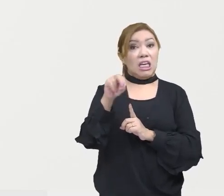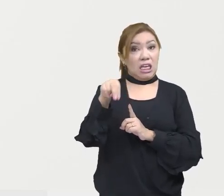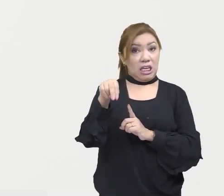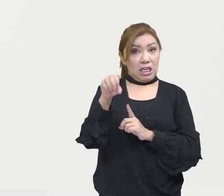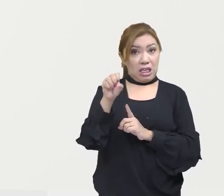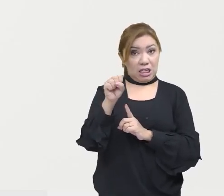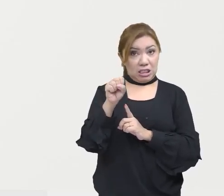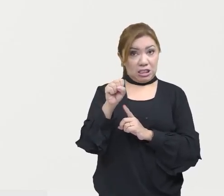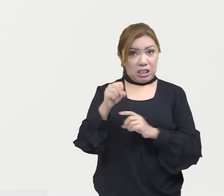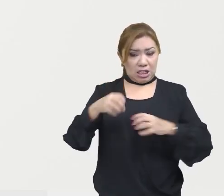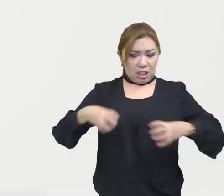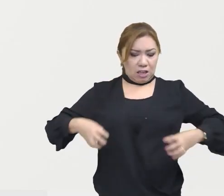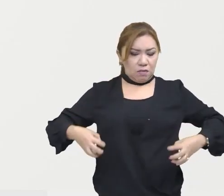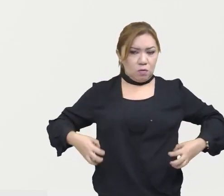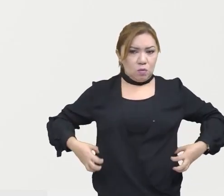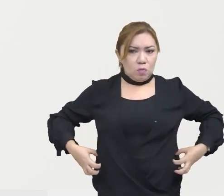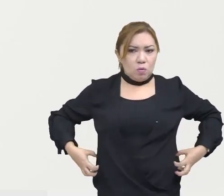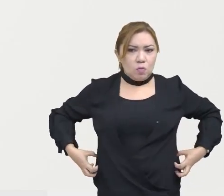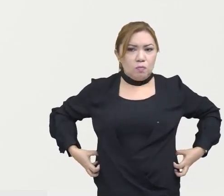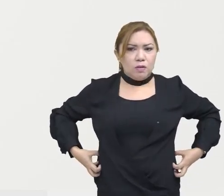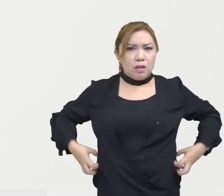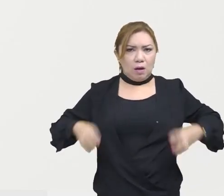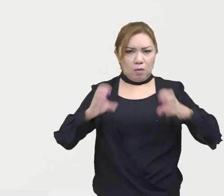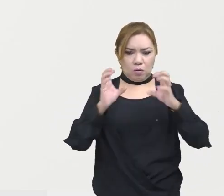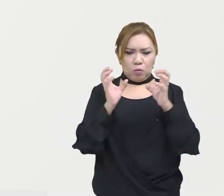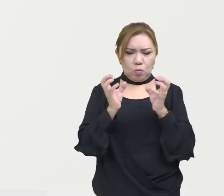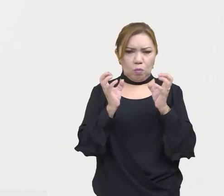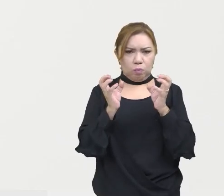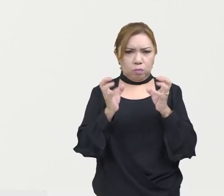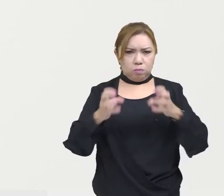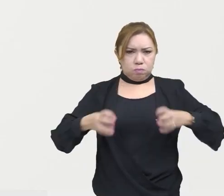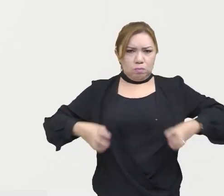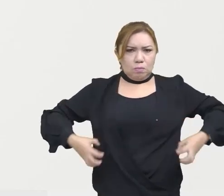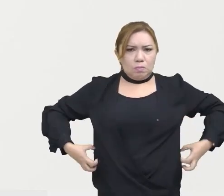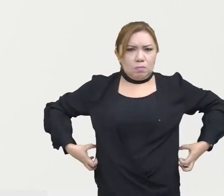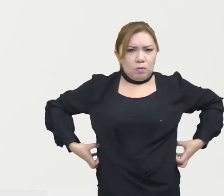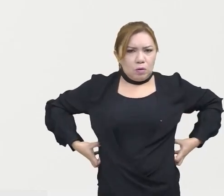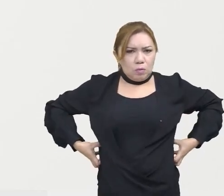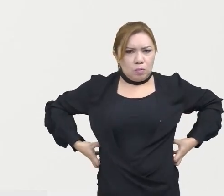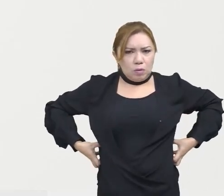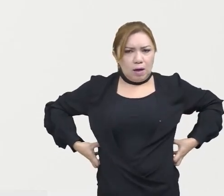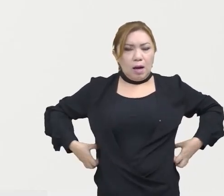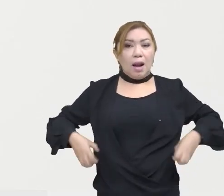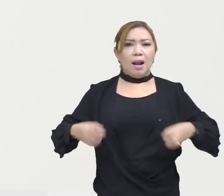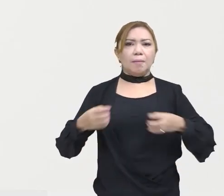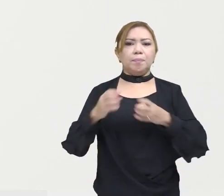o processo de filtragem, selecionando o que será eliminado